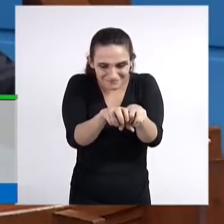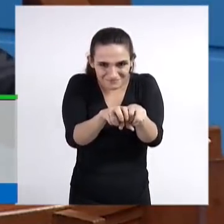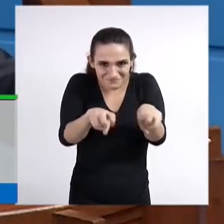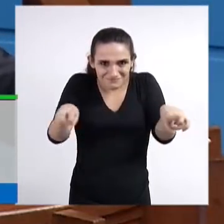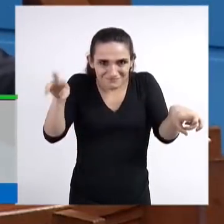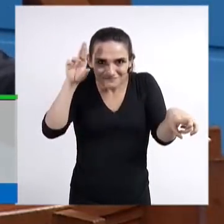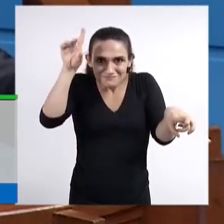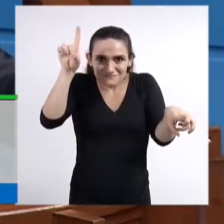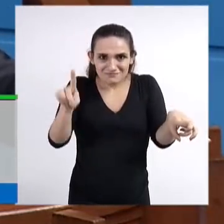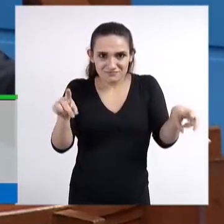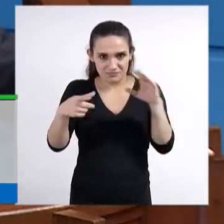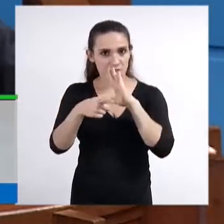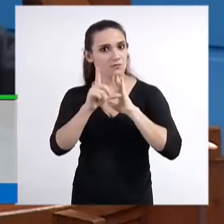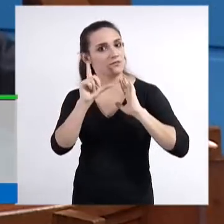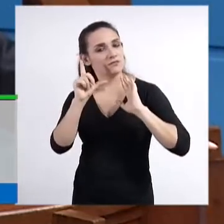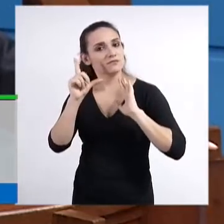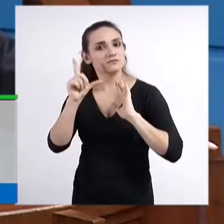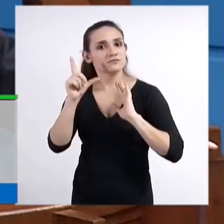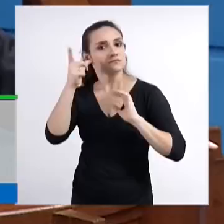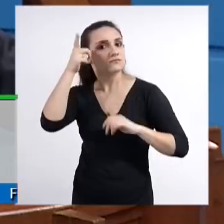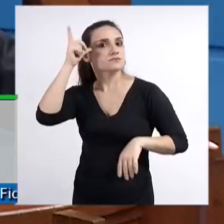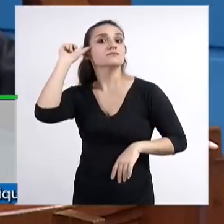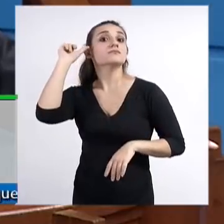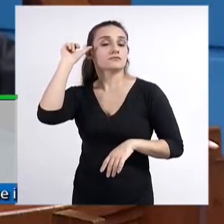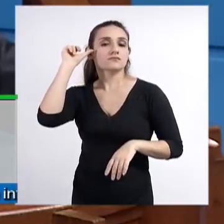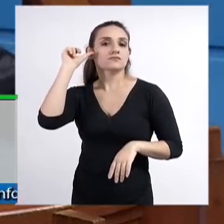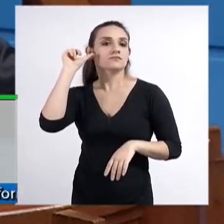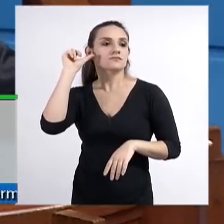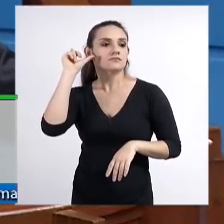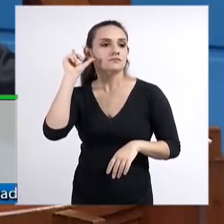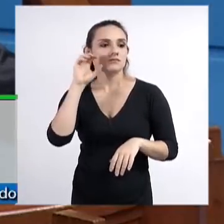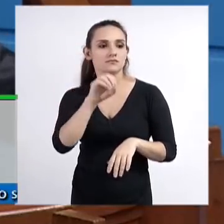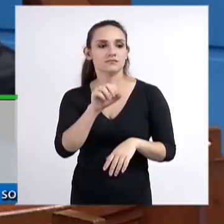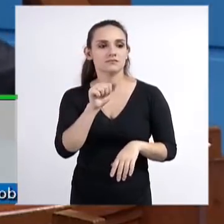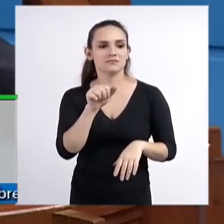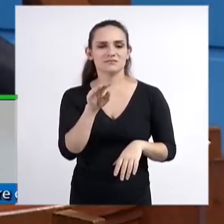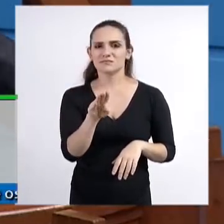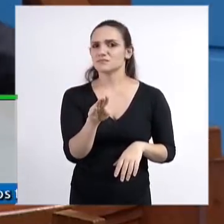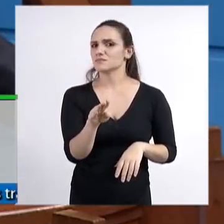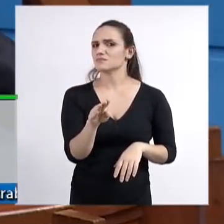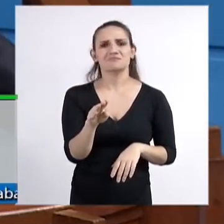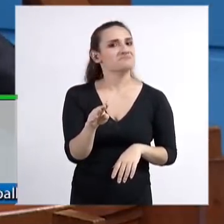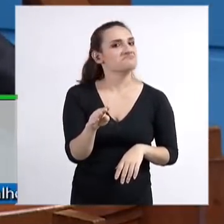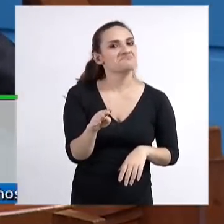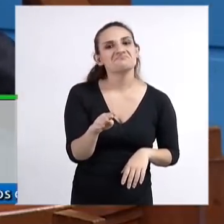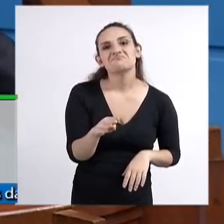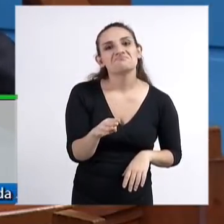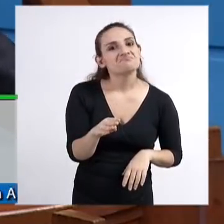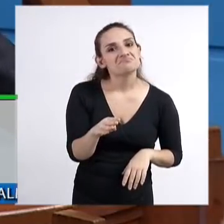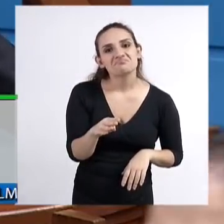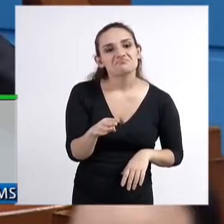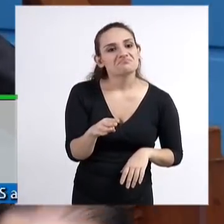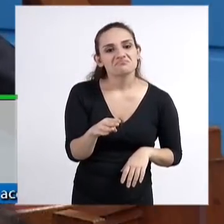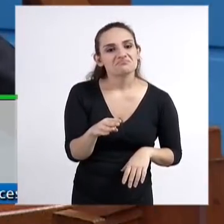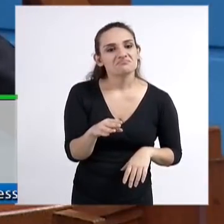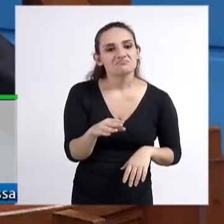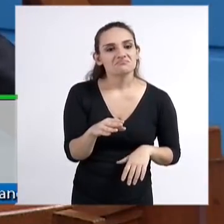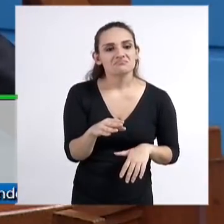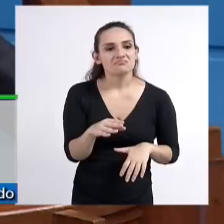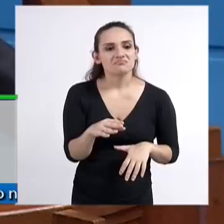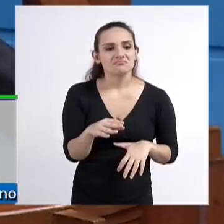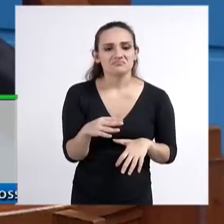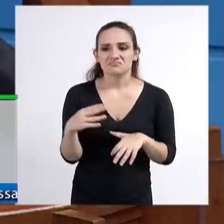mesa na noite de ontem na OAB, não fizeram questão de